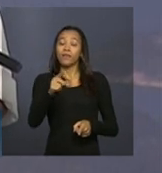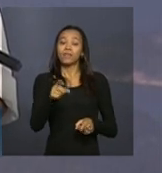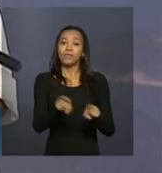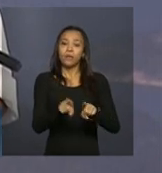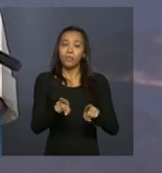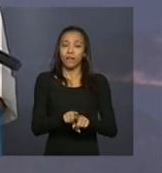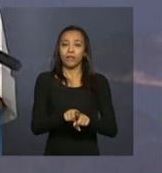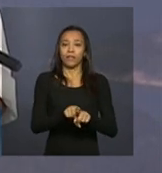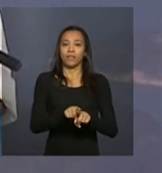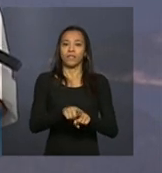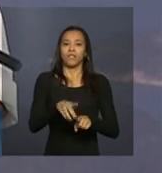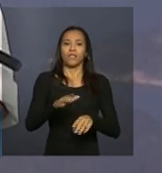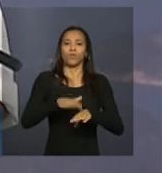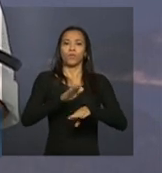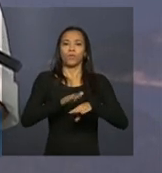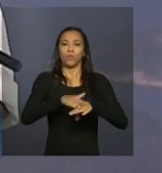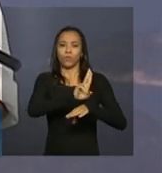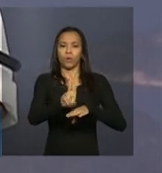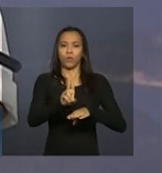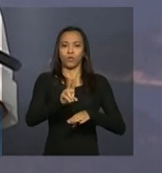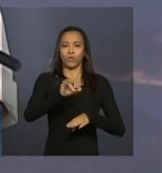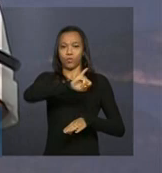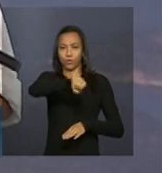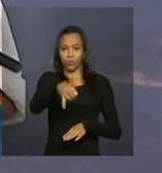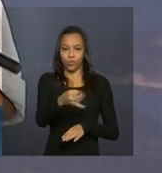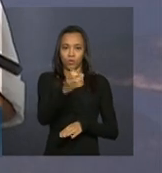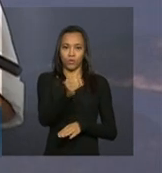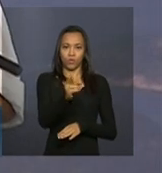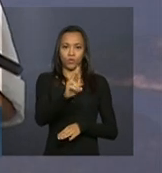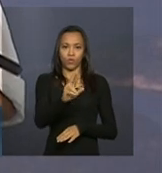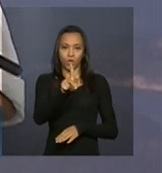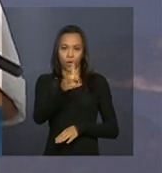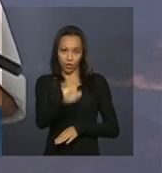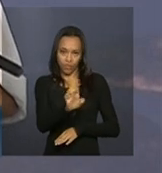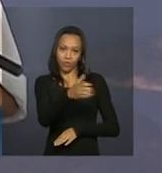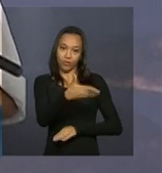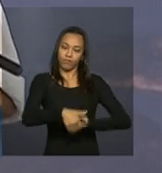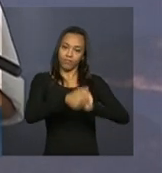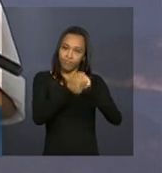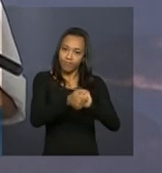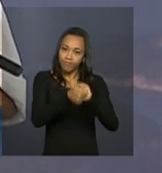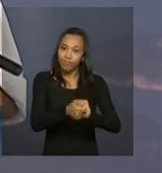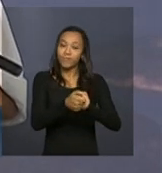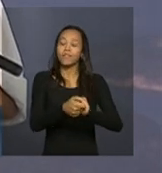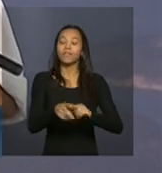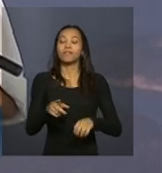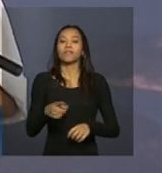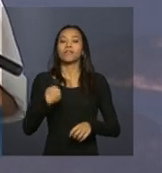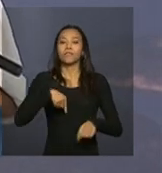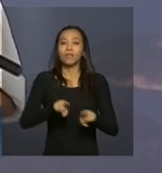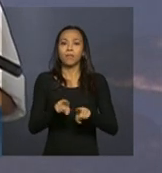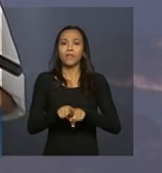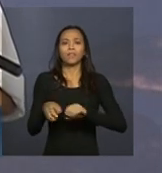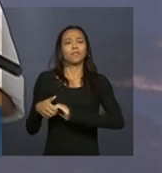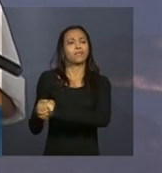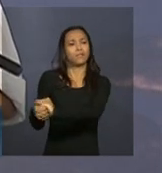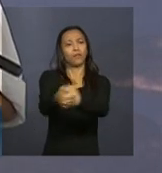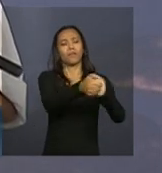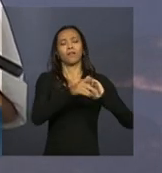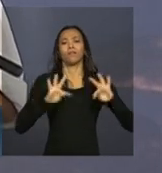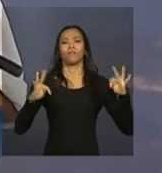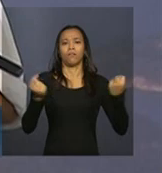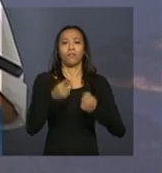presidente Jorge Filipe, essa grande figura. Queria saudar todos os deputados